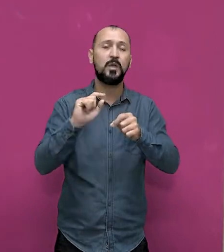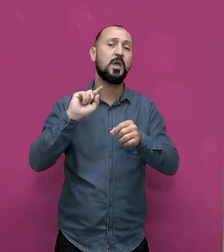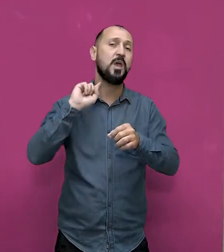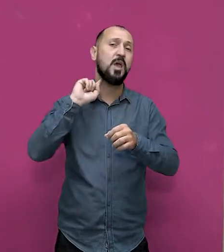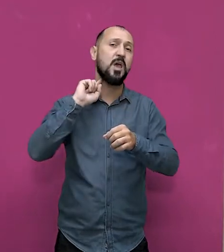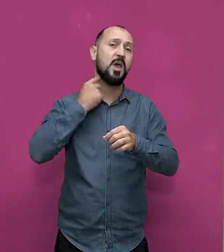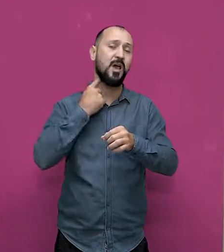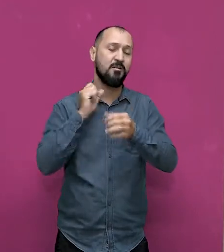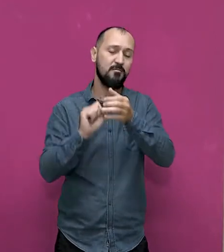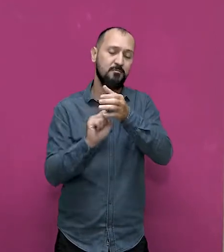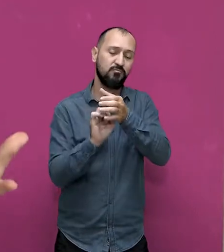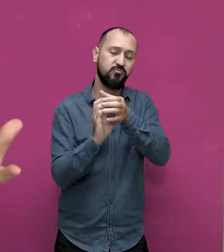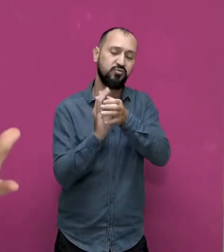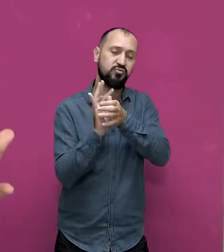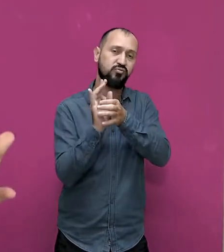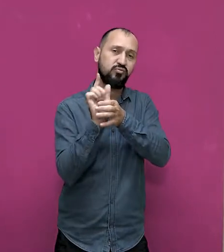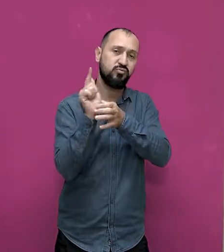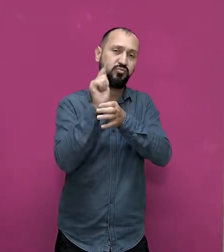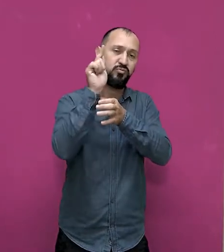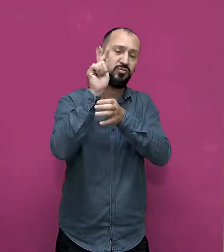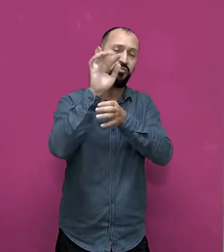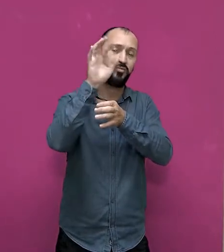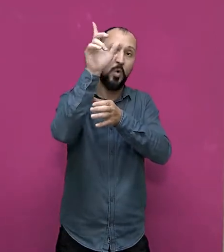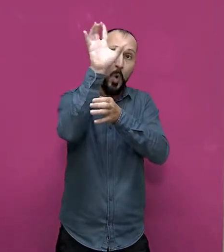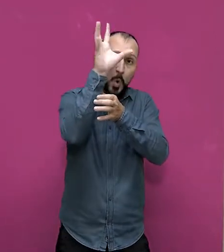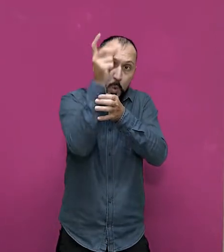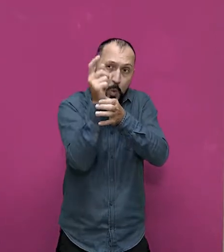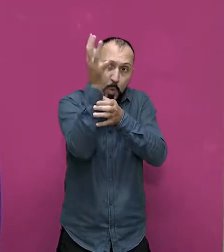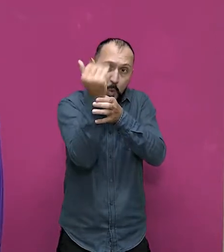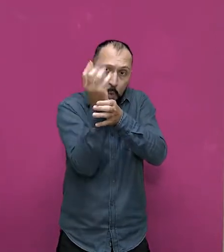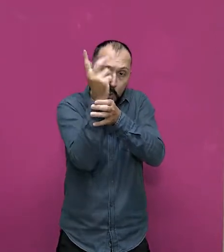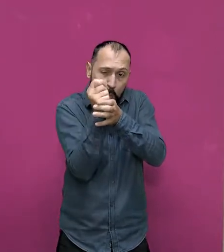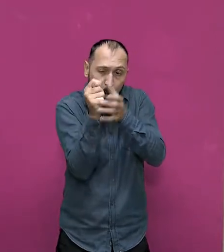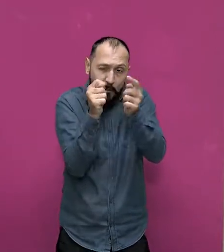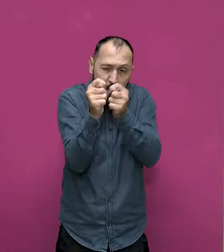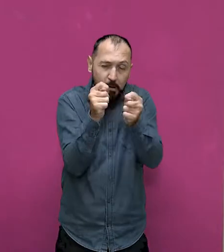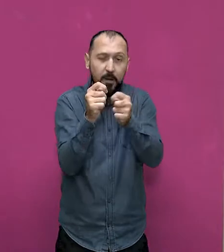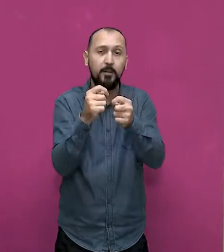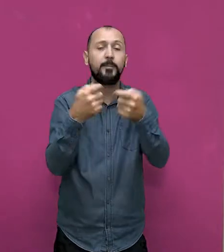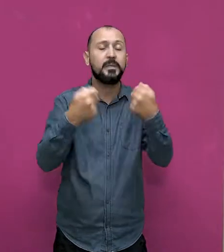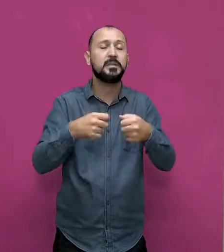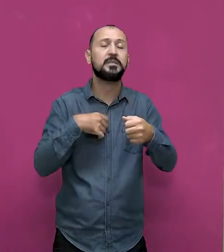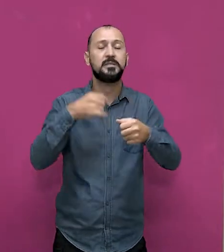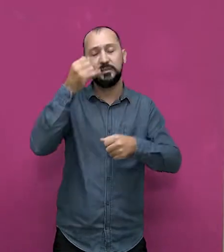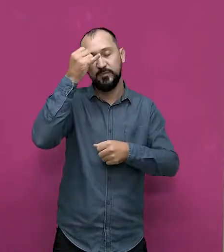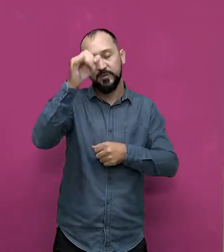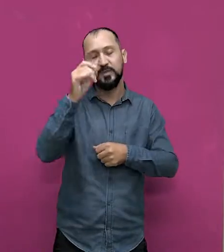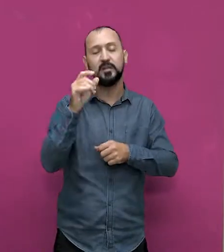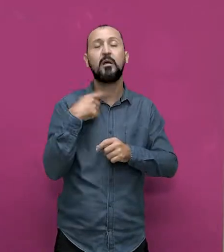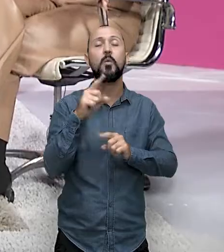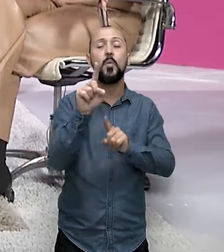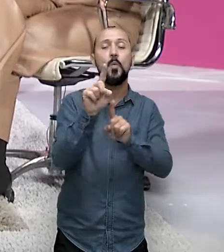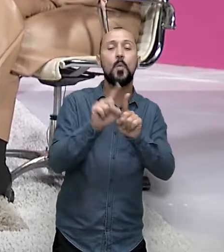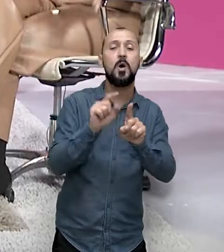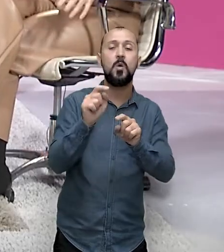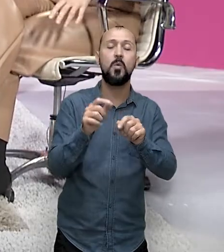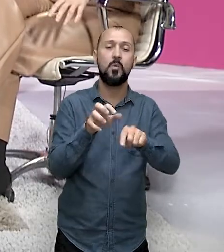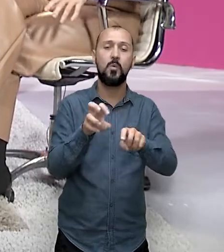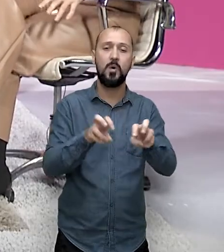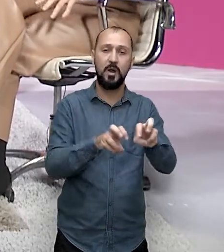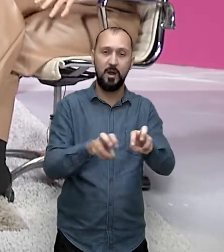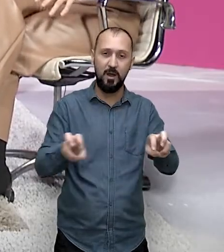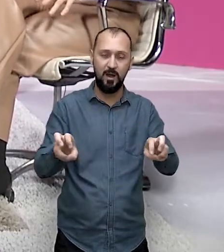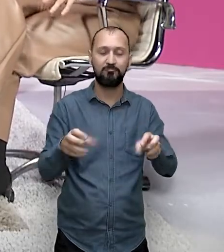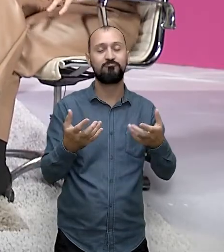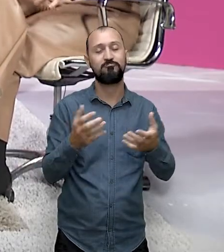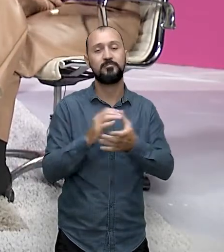emissão, né? Para que a gente consiga deixar o ambiente melhor. E para reduzir a emissão, eu tenho que reduzir o número de carros. E como que eu faço isso?